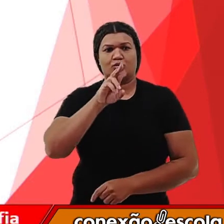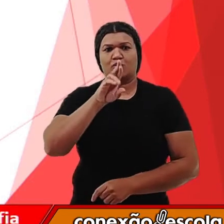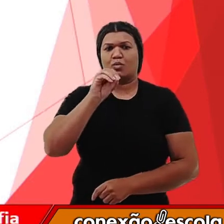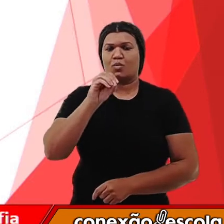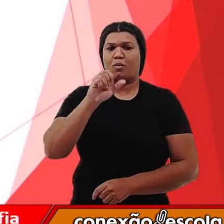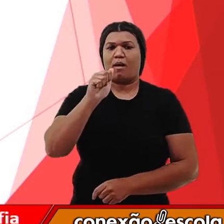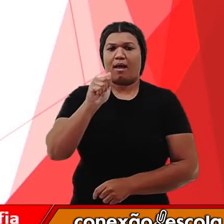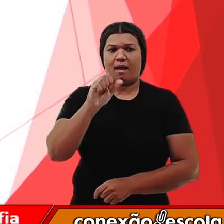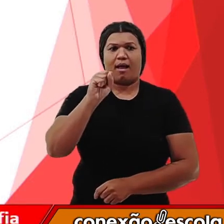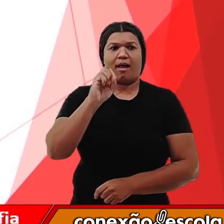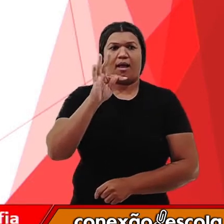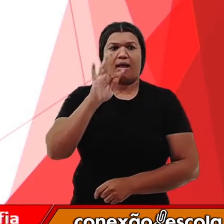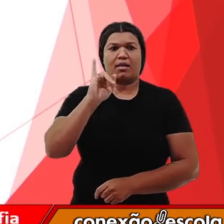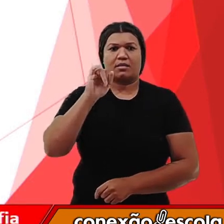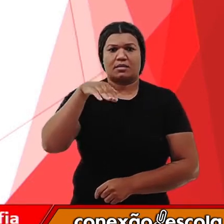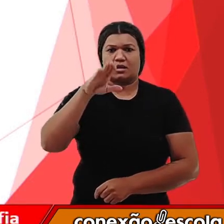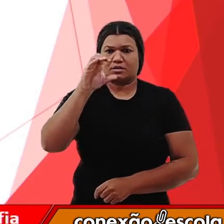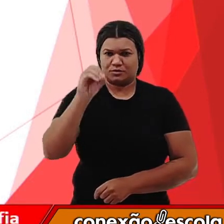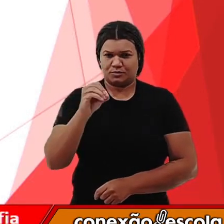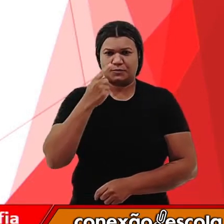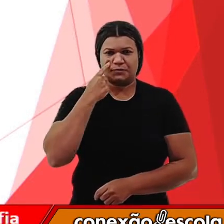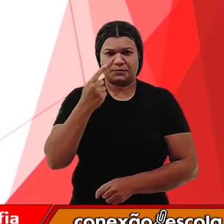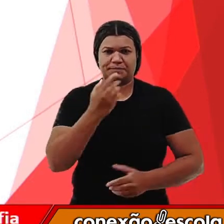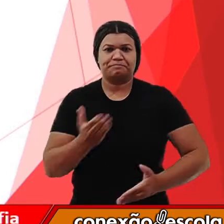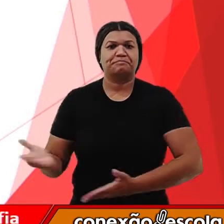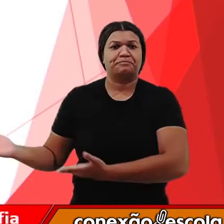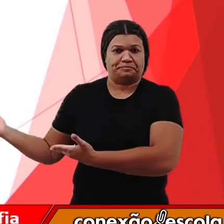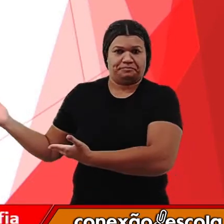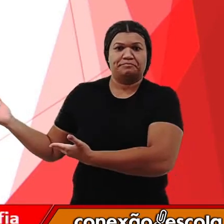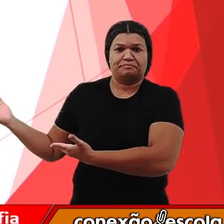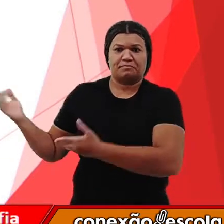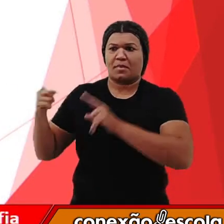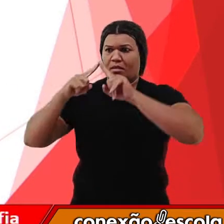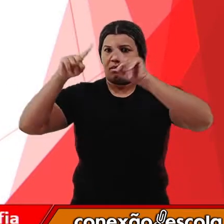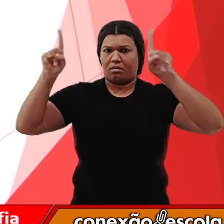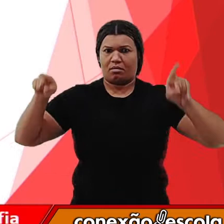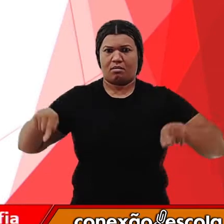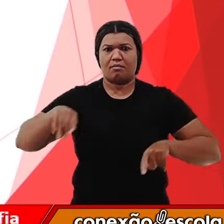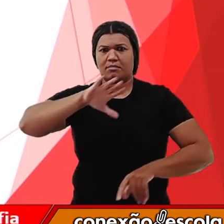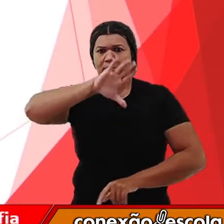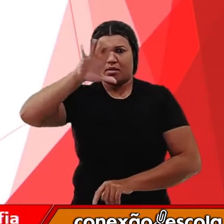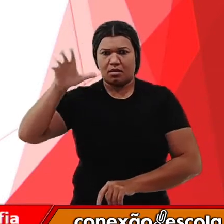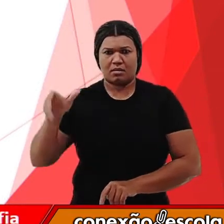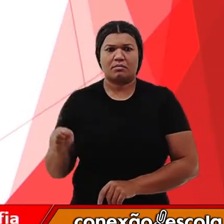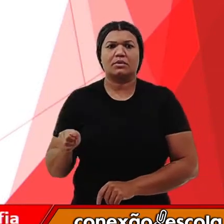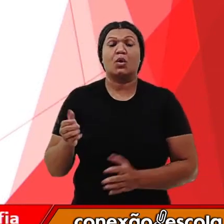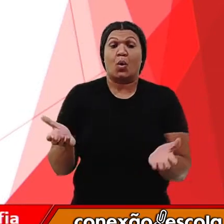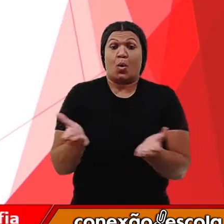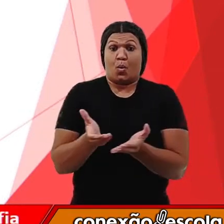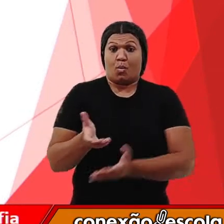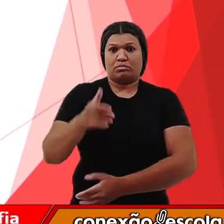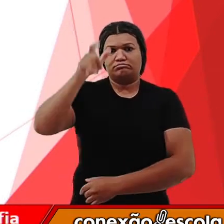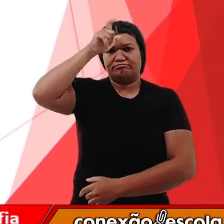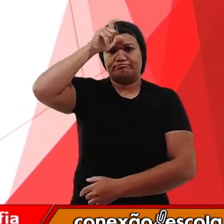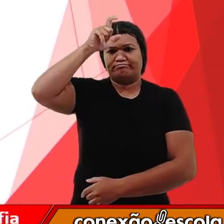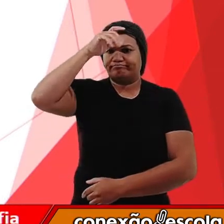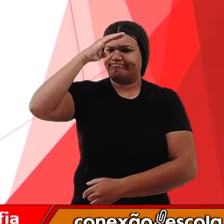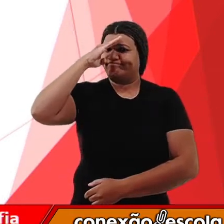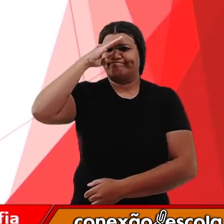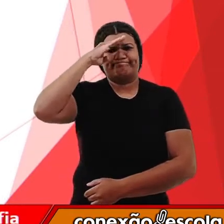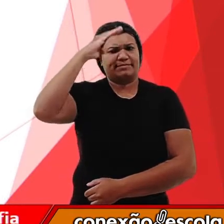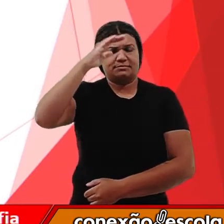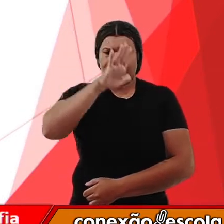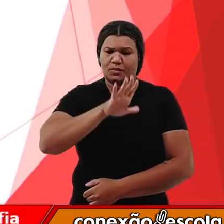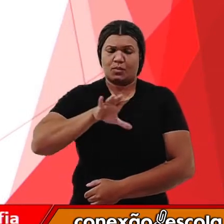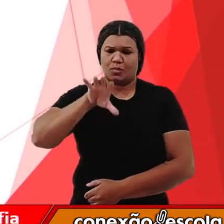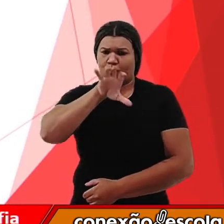mapa que está na tela de vocês, hoje a Turquia é uma das principais regiões que